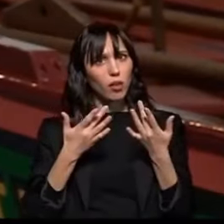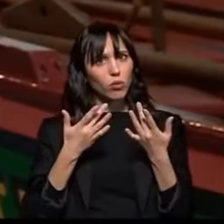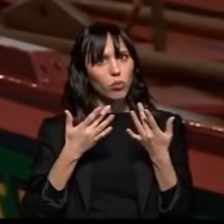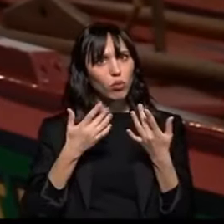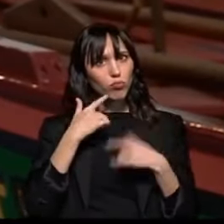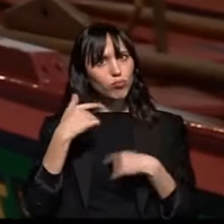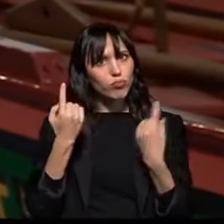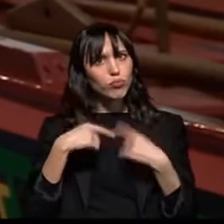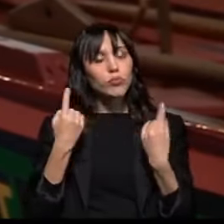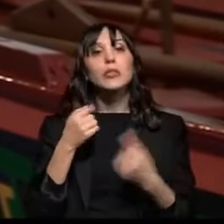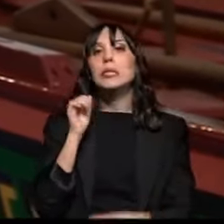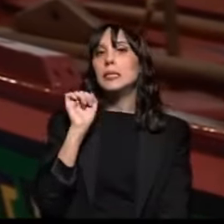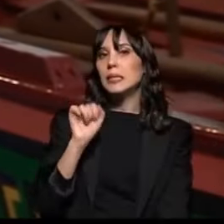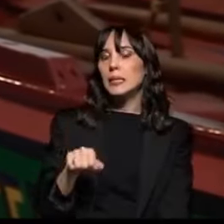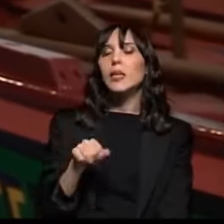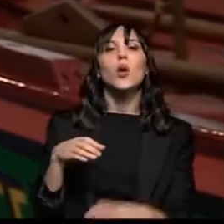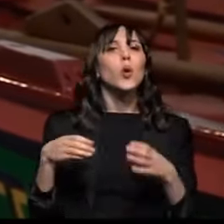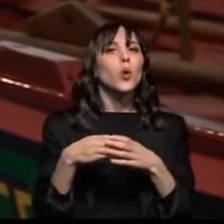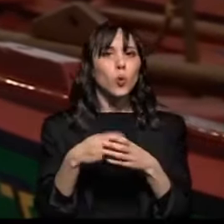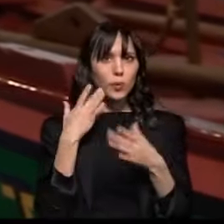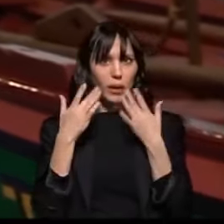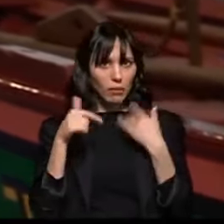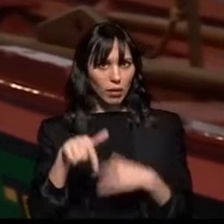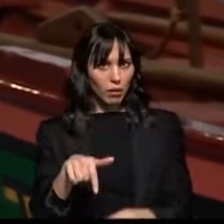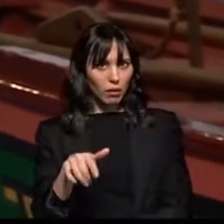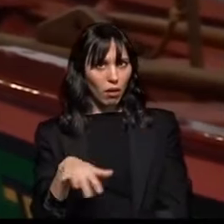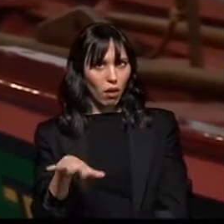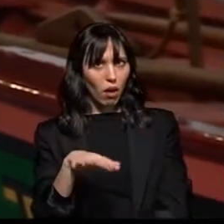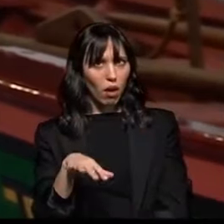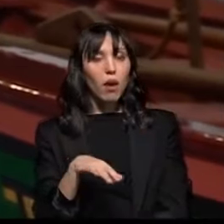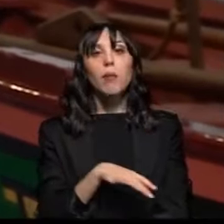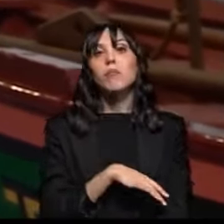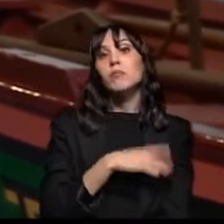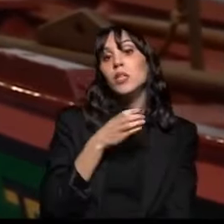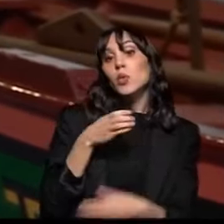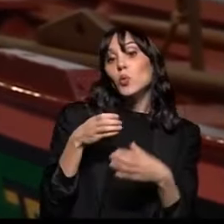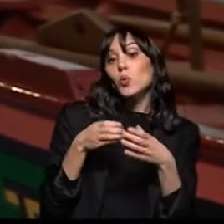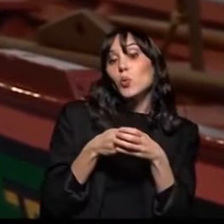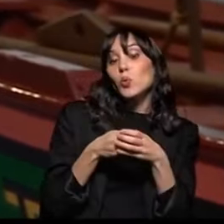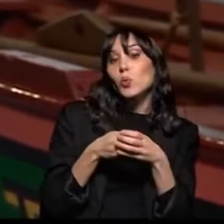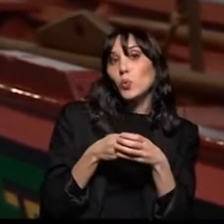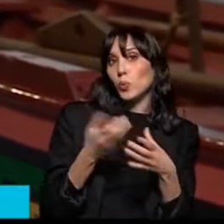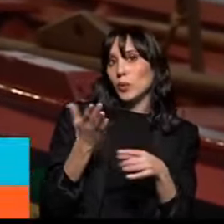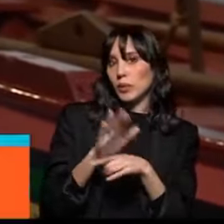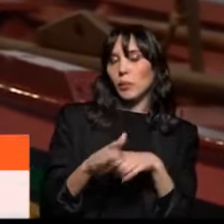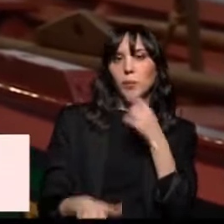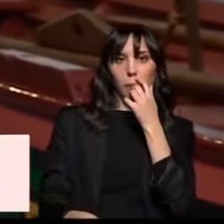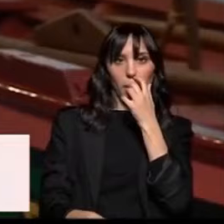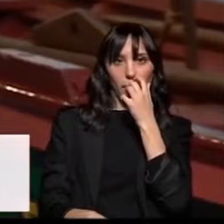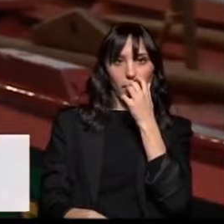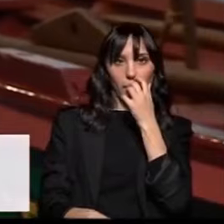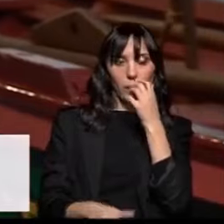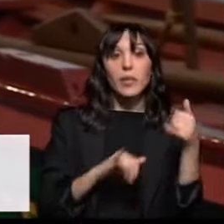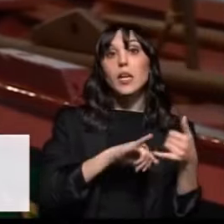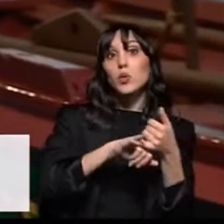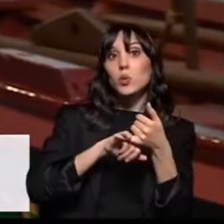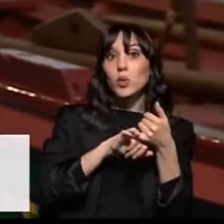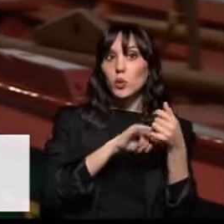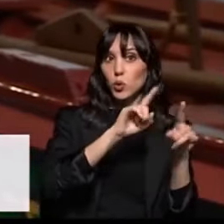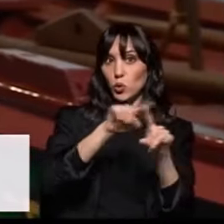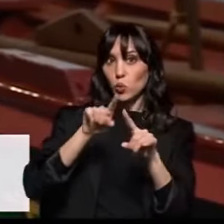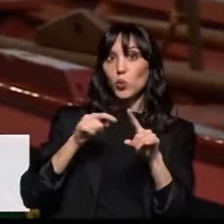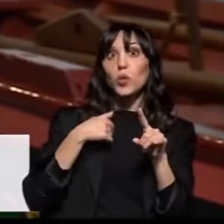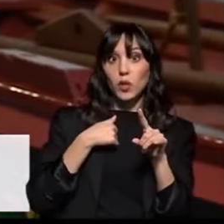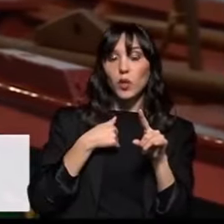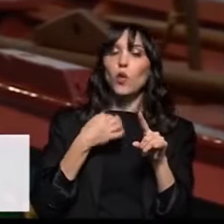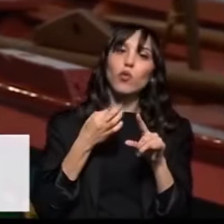E é uma companhia de teatro aqui da Póvoa de Varzim? De uma companhia. Por exemplo, são as associações. Okay. Eu o que tenho feito